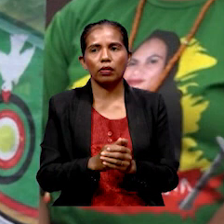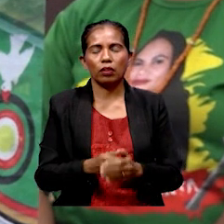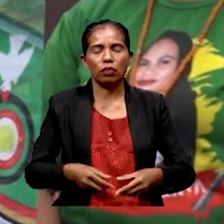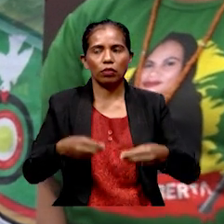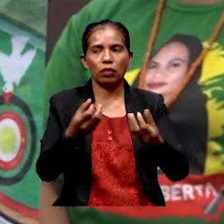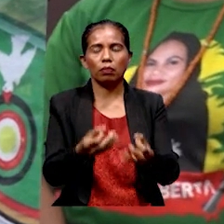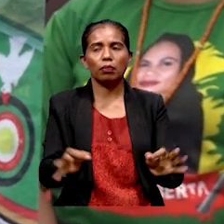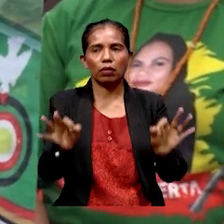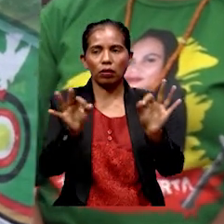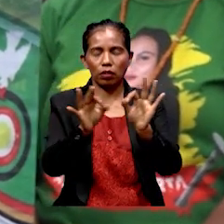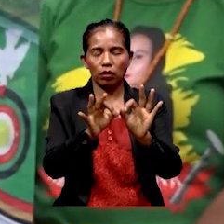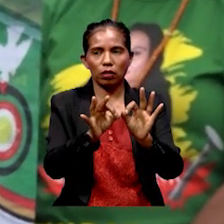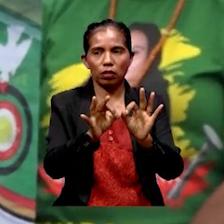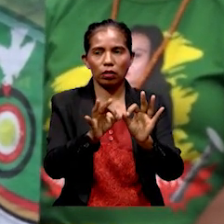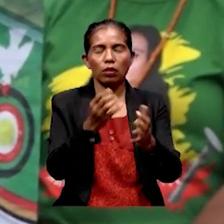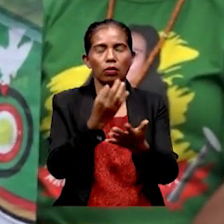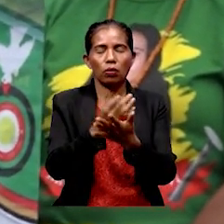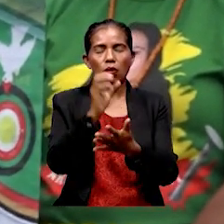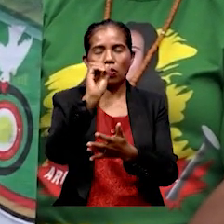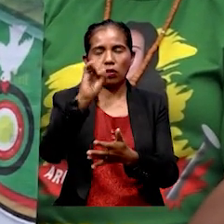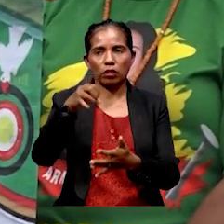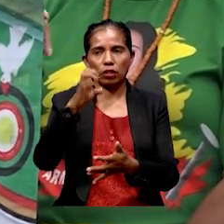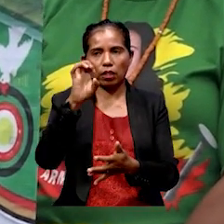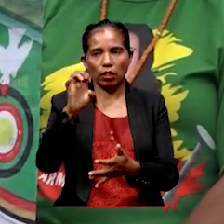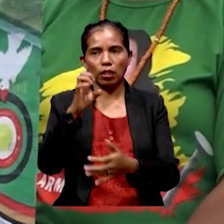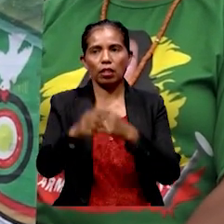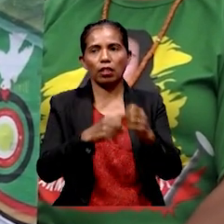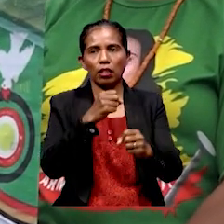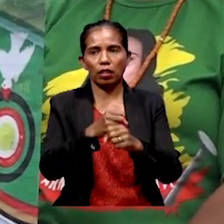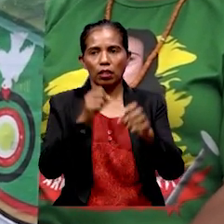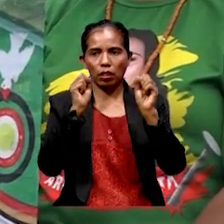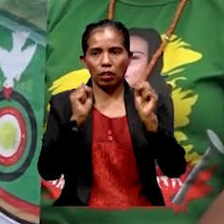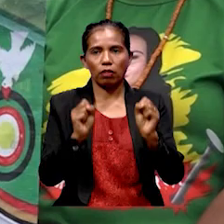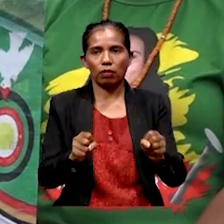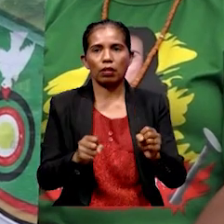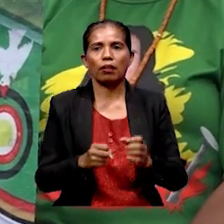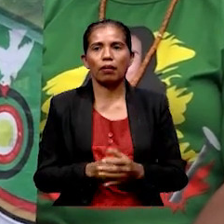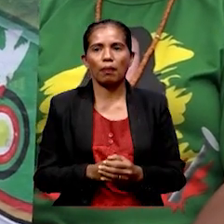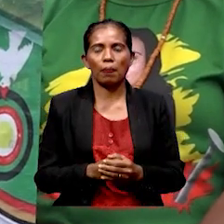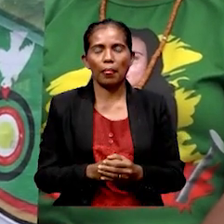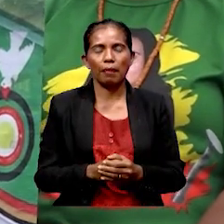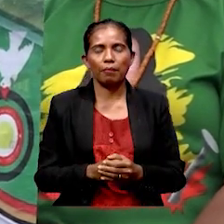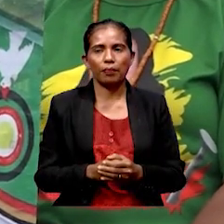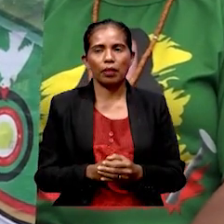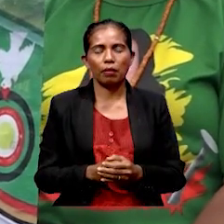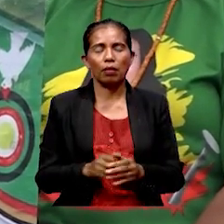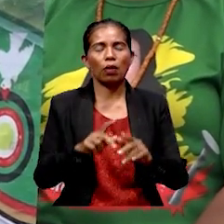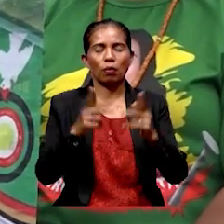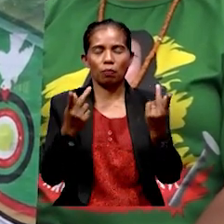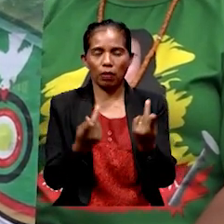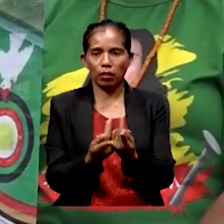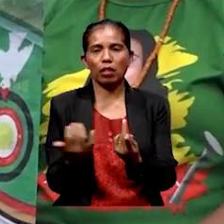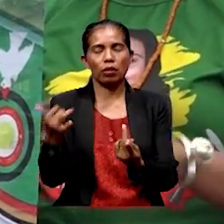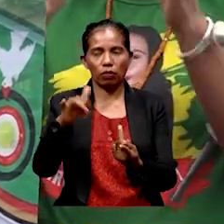prioridade, ba orçamento estado cadetina, ho nivele investe, ba setor produttivo